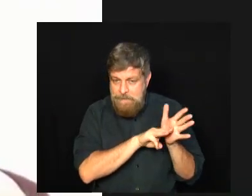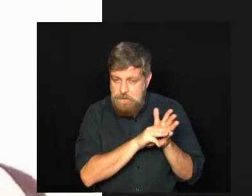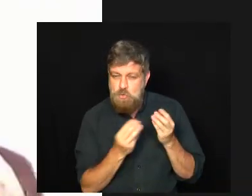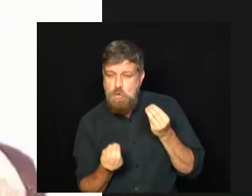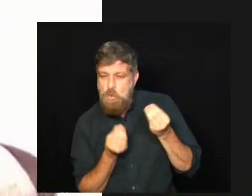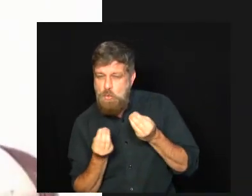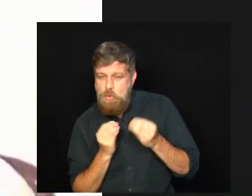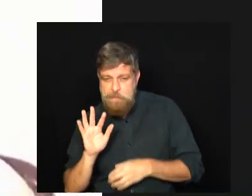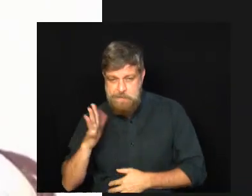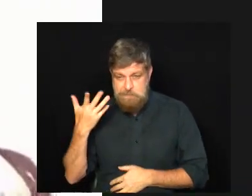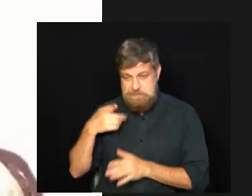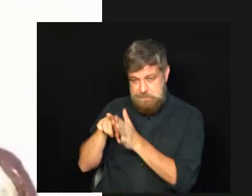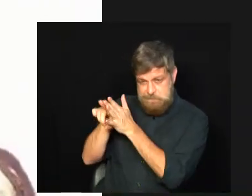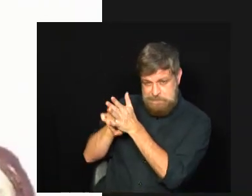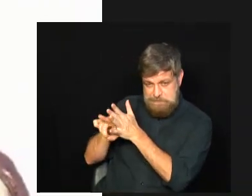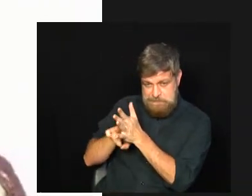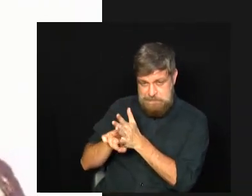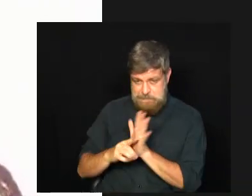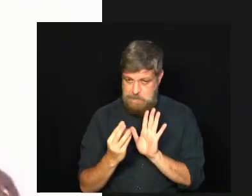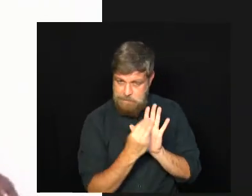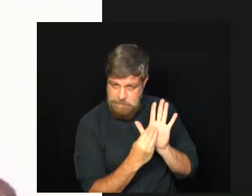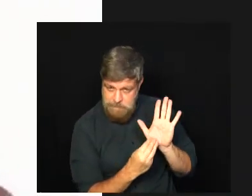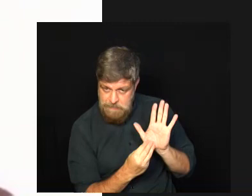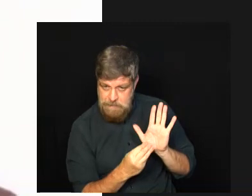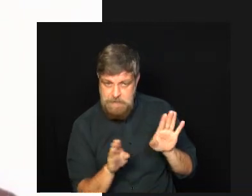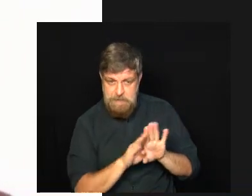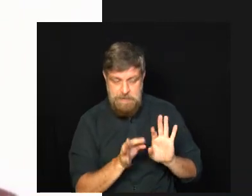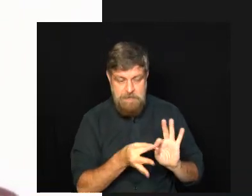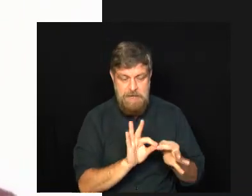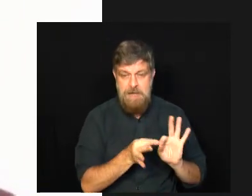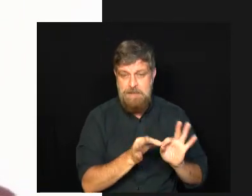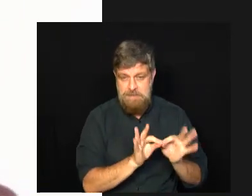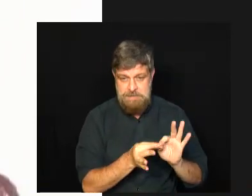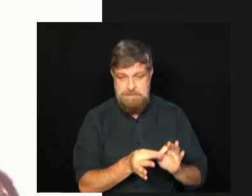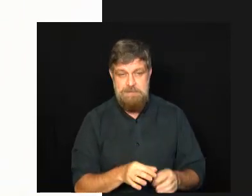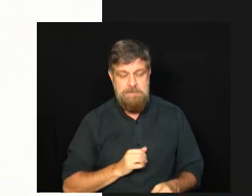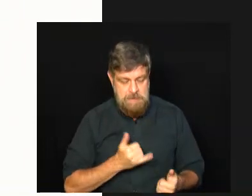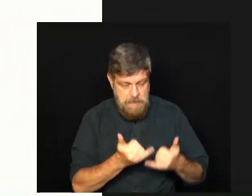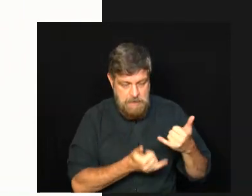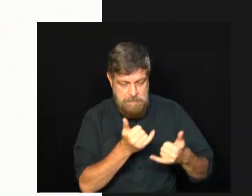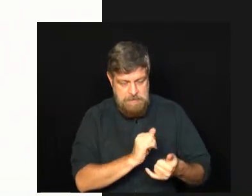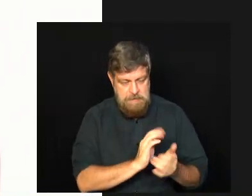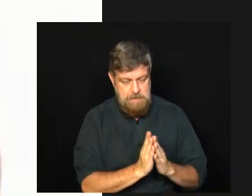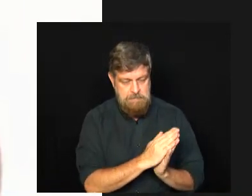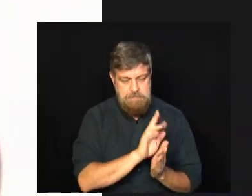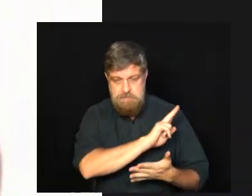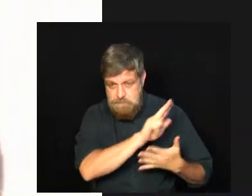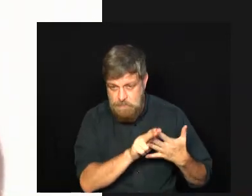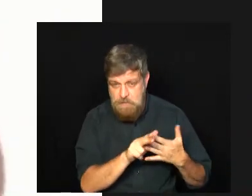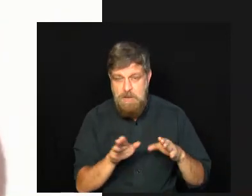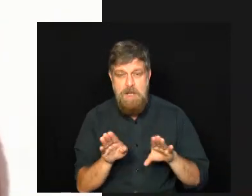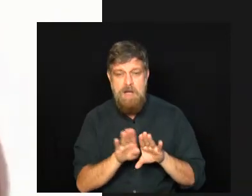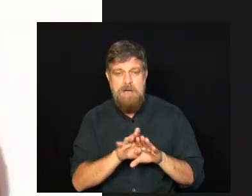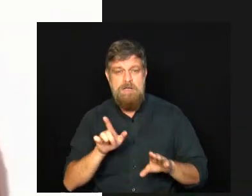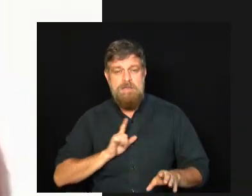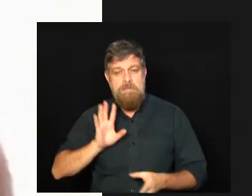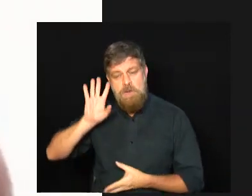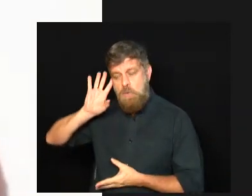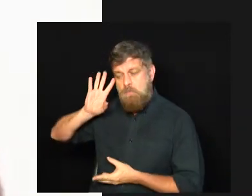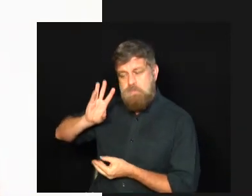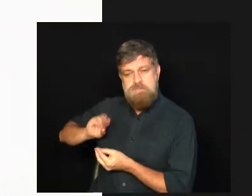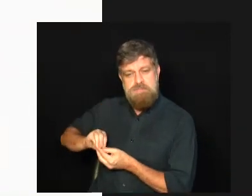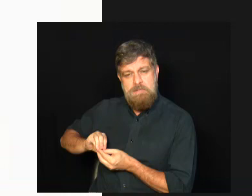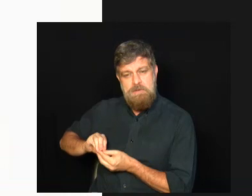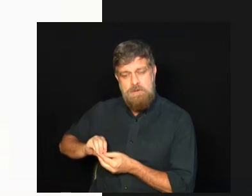pesquisa, um pouco sobre a oficina Preservar Brincando e os resultados,